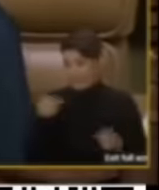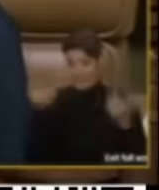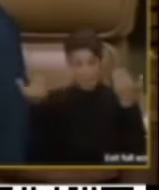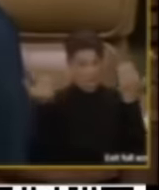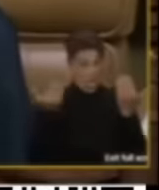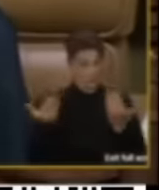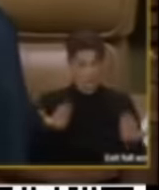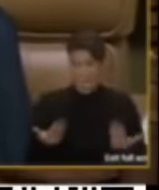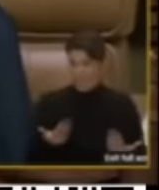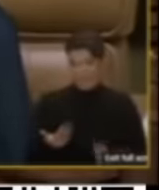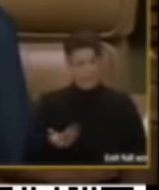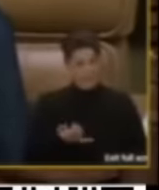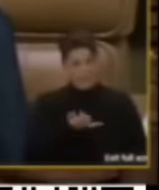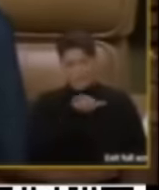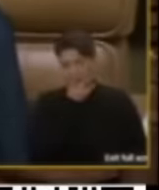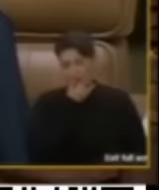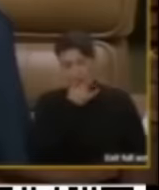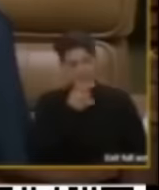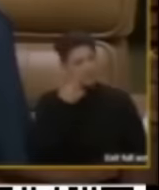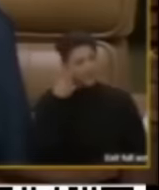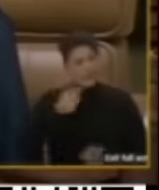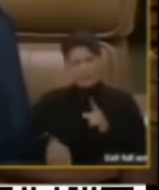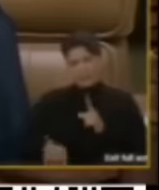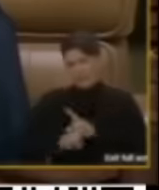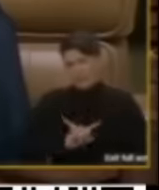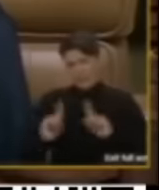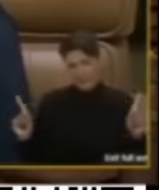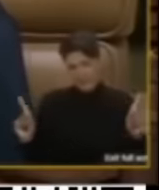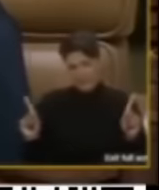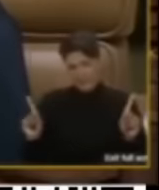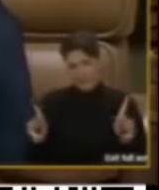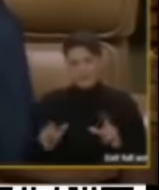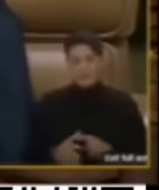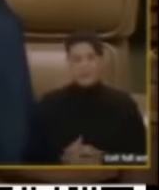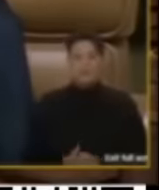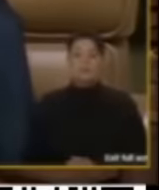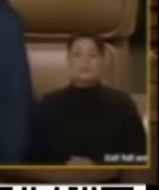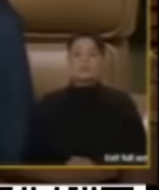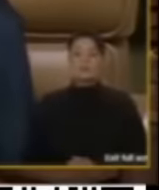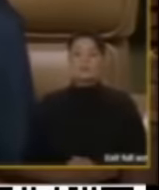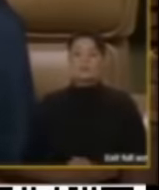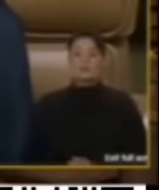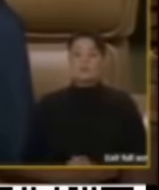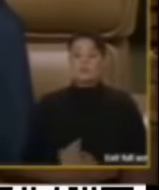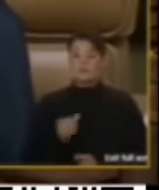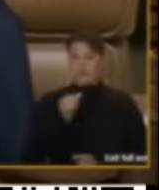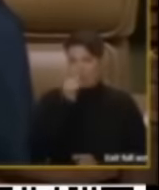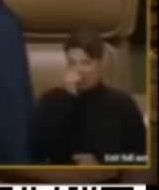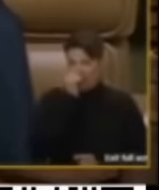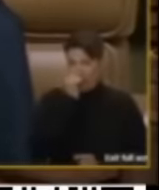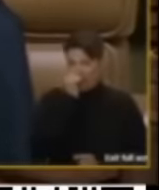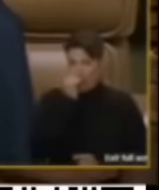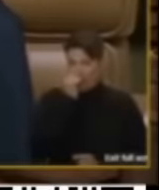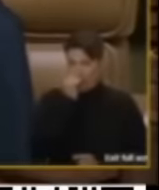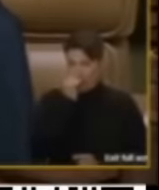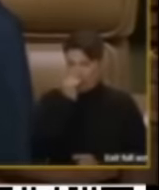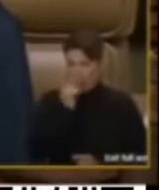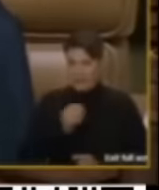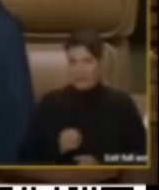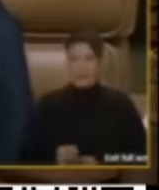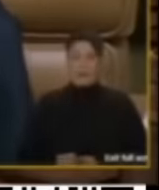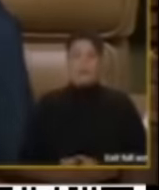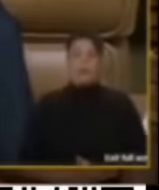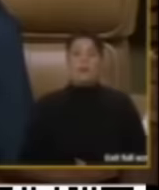Congresso, em especial o Senado, precisa ser alvo também. E eu acredito que neste material do Glenn pode, em